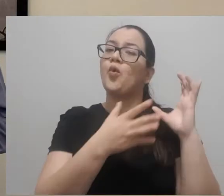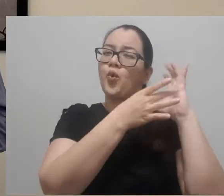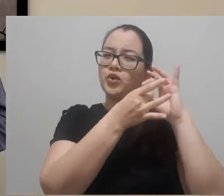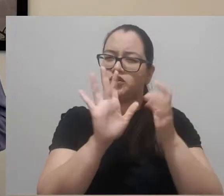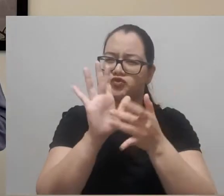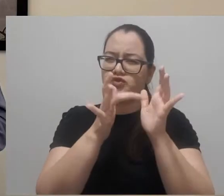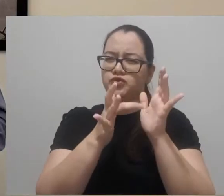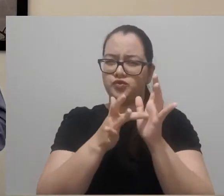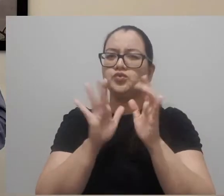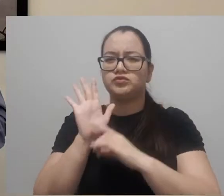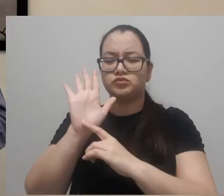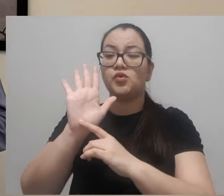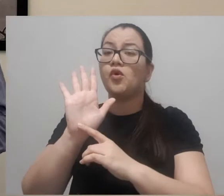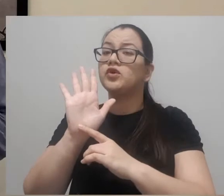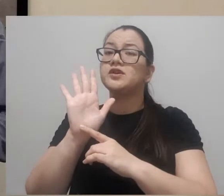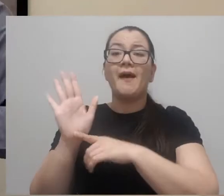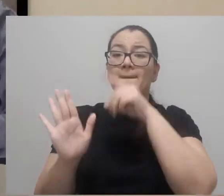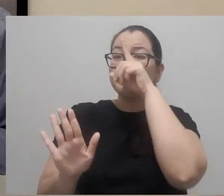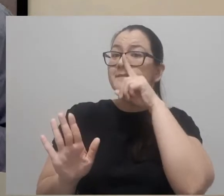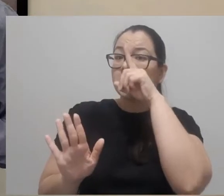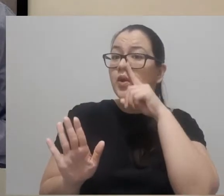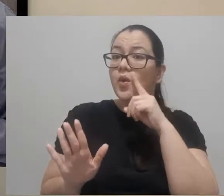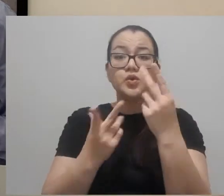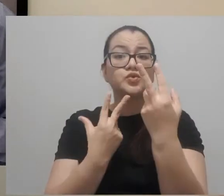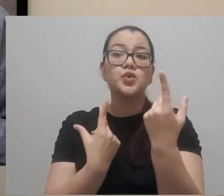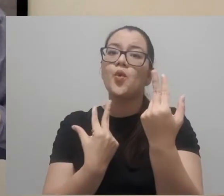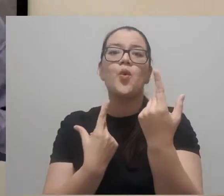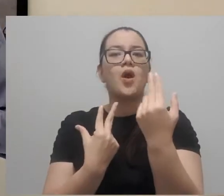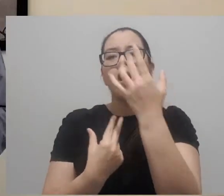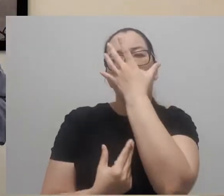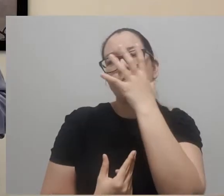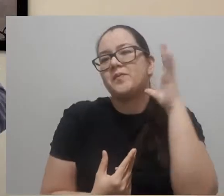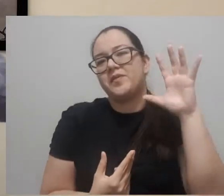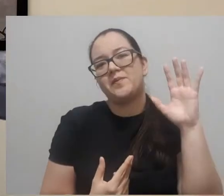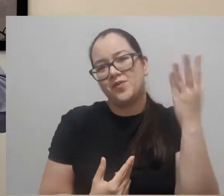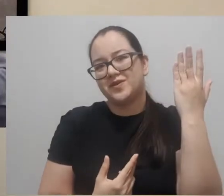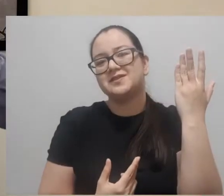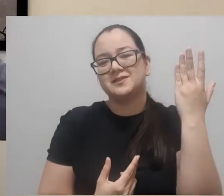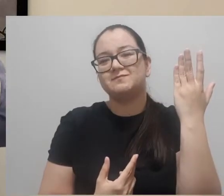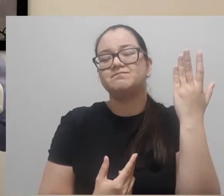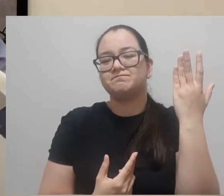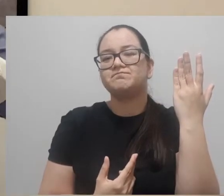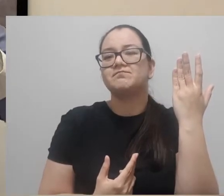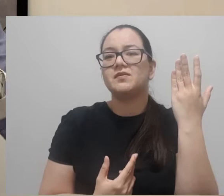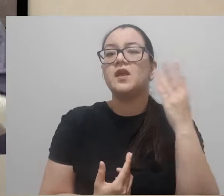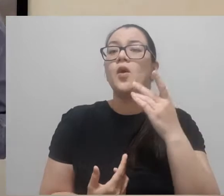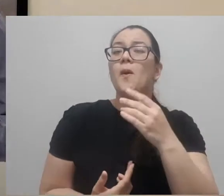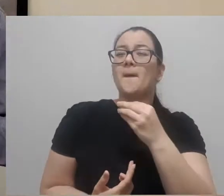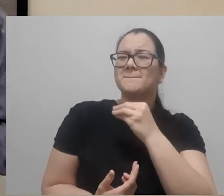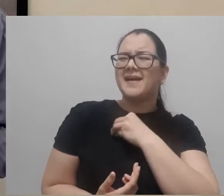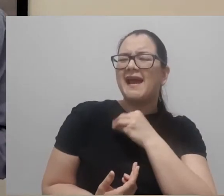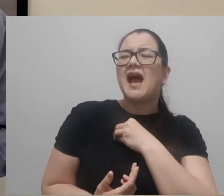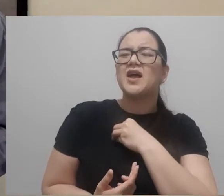é tão perigoso quanto o pecado da hipocrisia, o pecado da idolatria, de colocar o coração naquilo